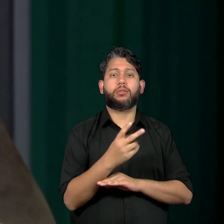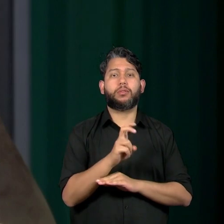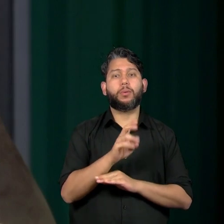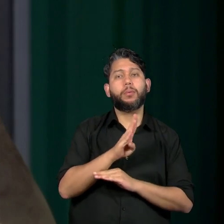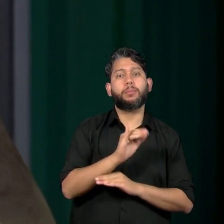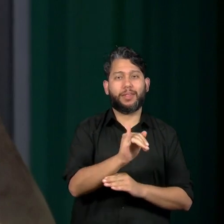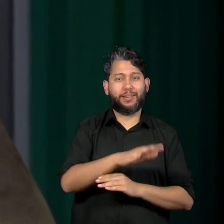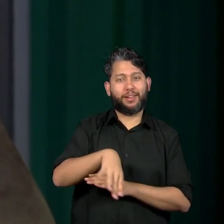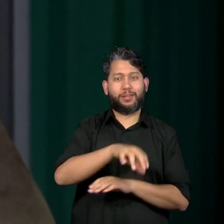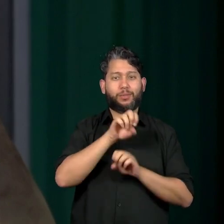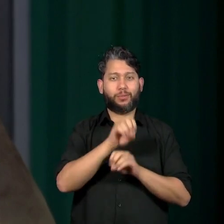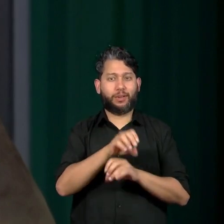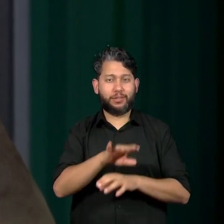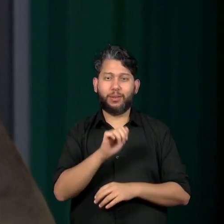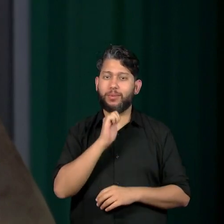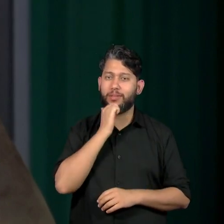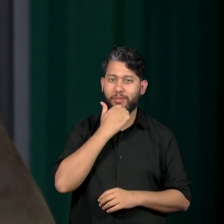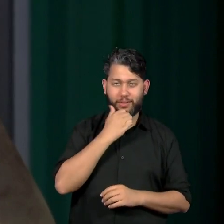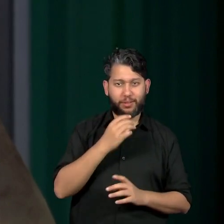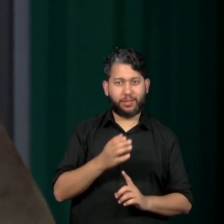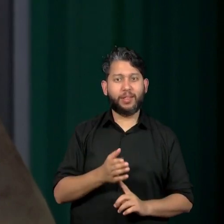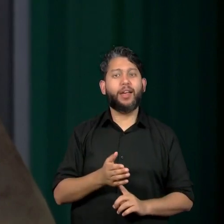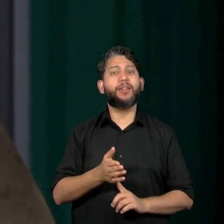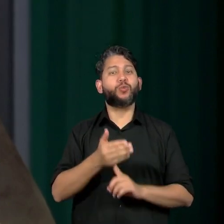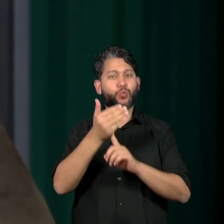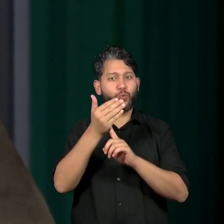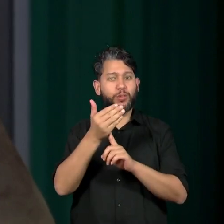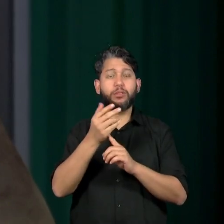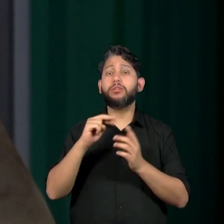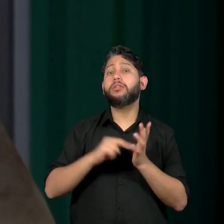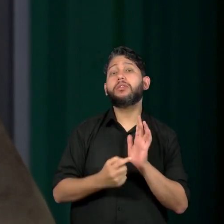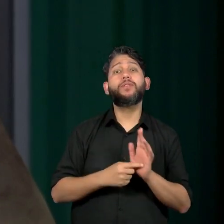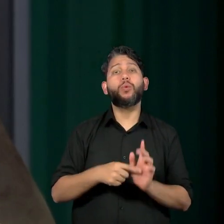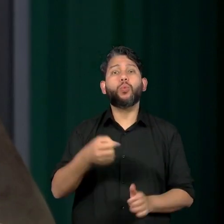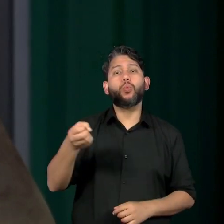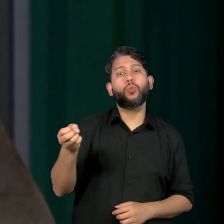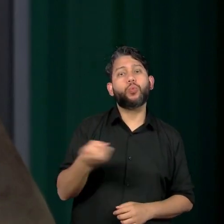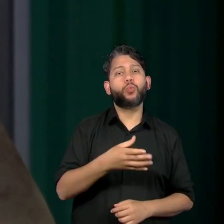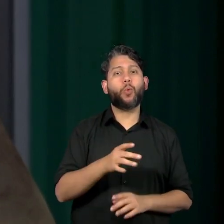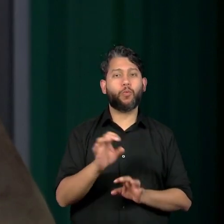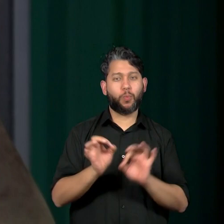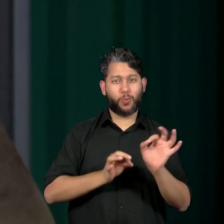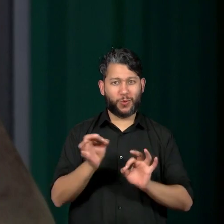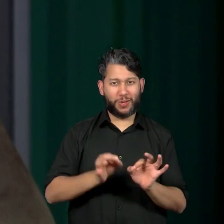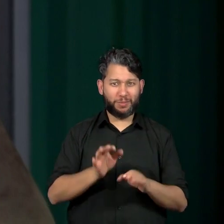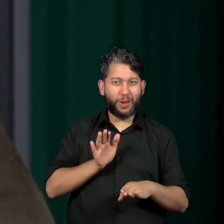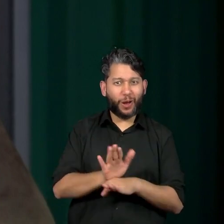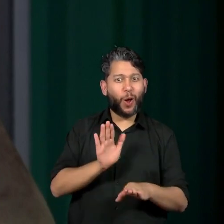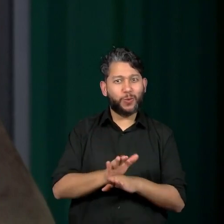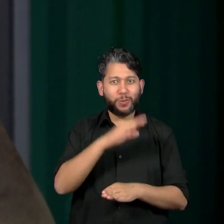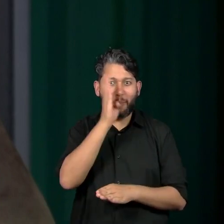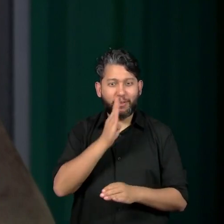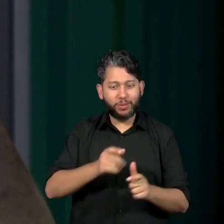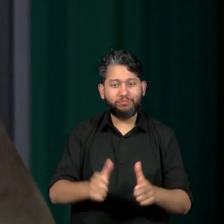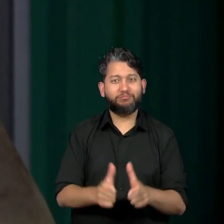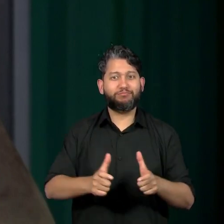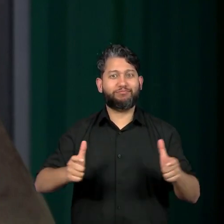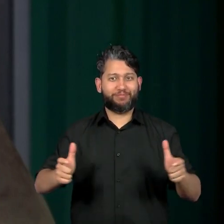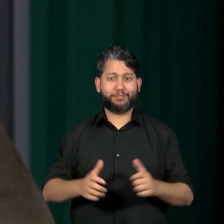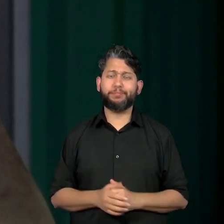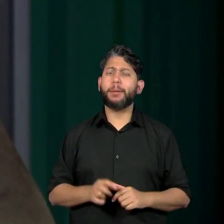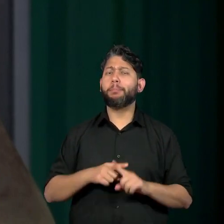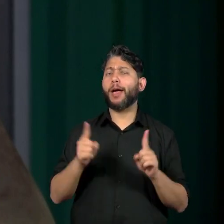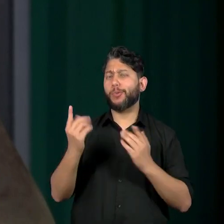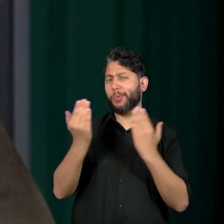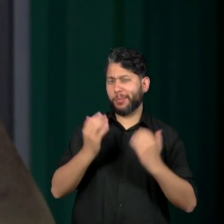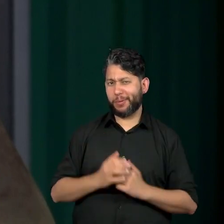e tecnologia. O valor faz parte do novo programa de aceleração do crescimento. Em comparação, o governo chinês, por